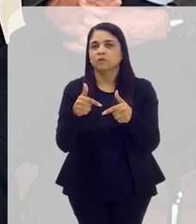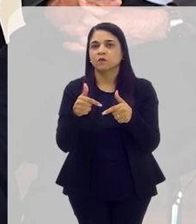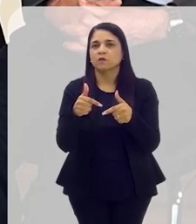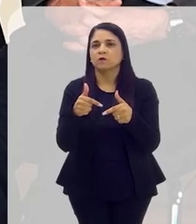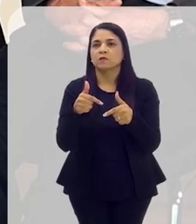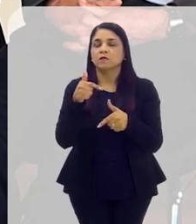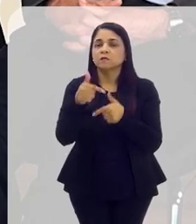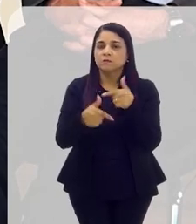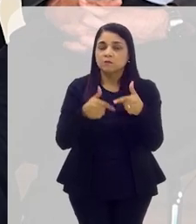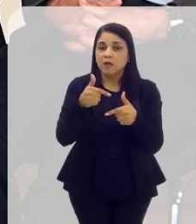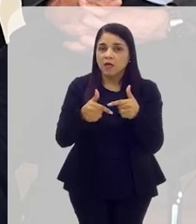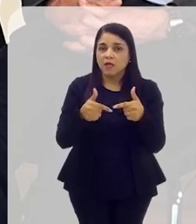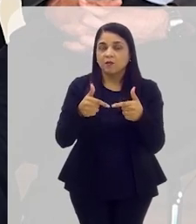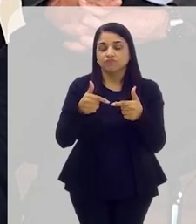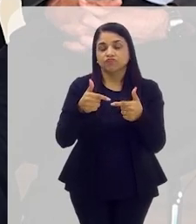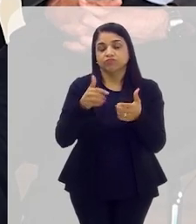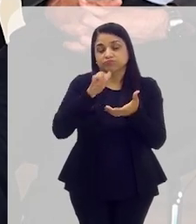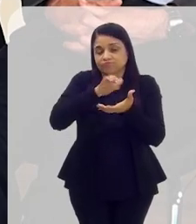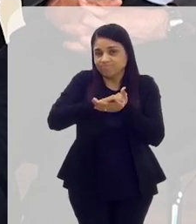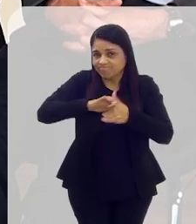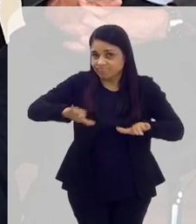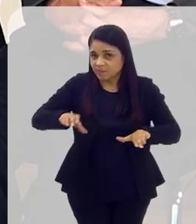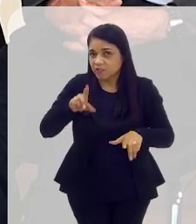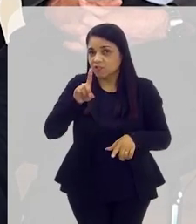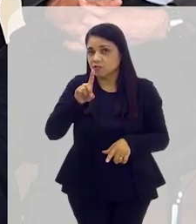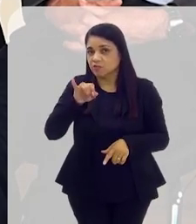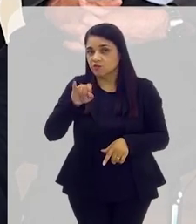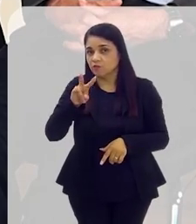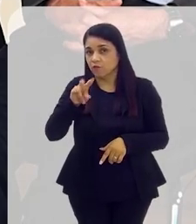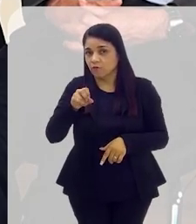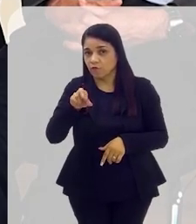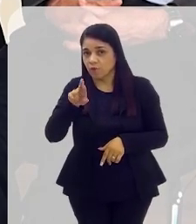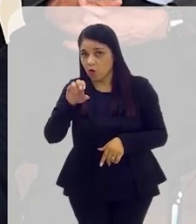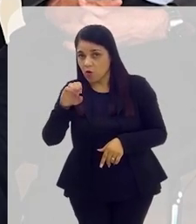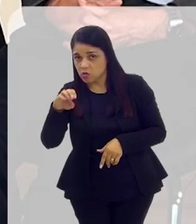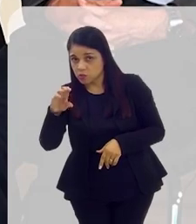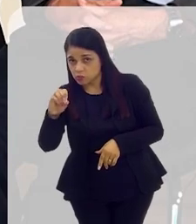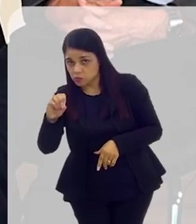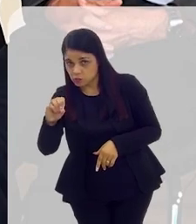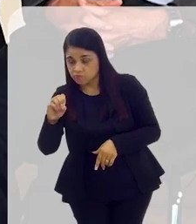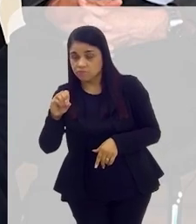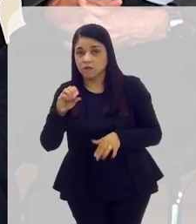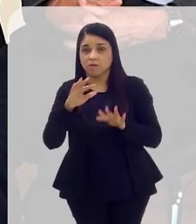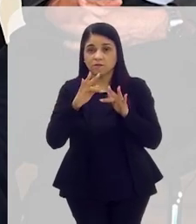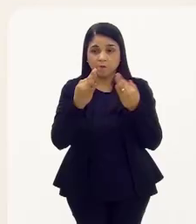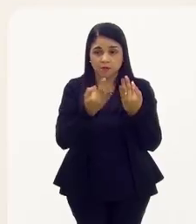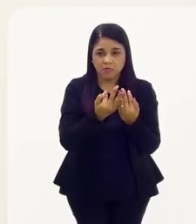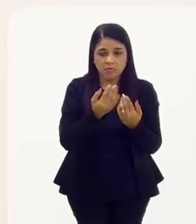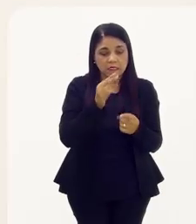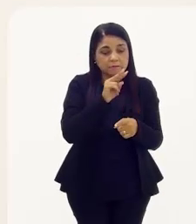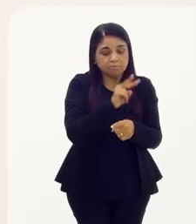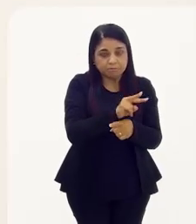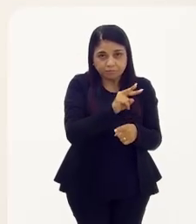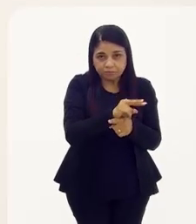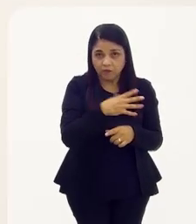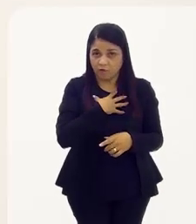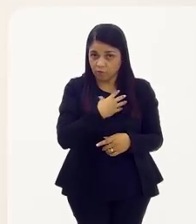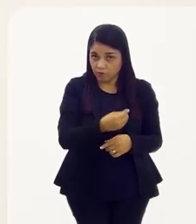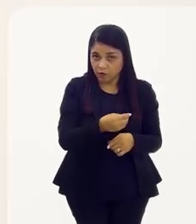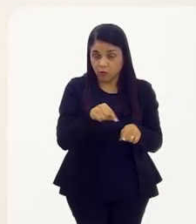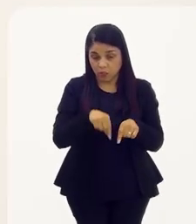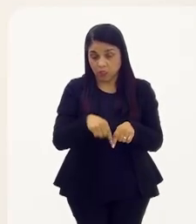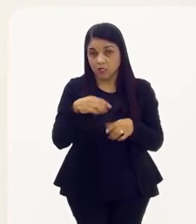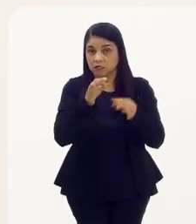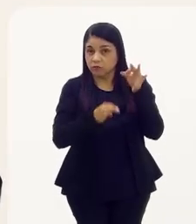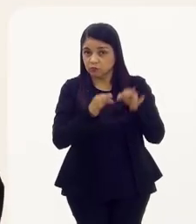desde um divórcio, uma família que envolva uma guarda de filhos, e aí a